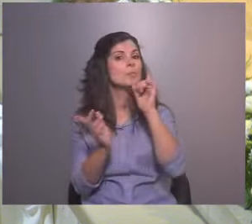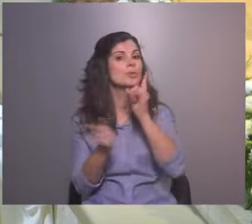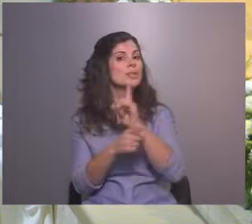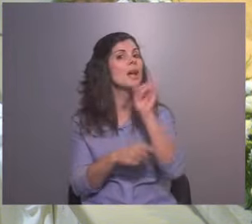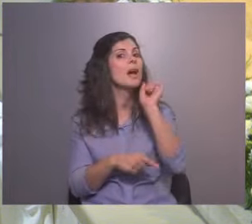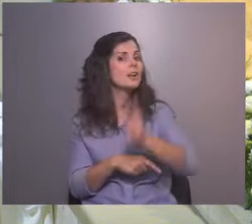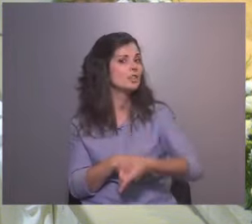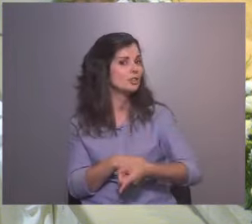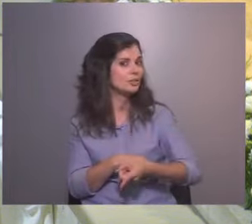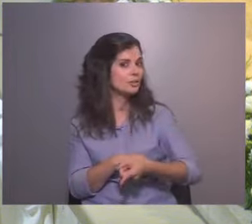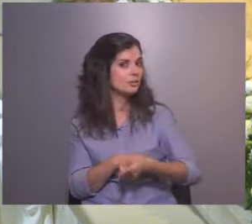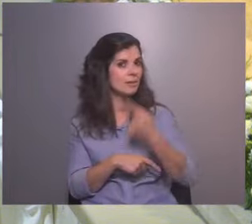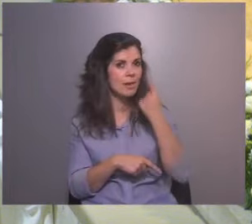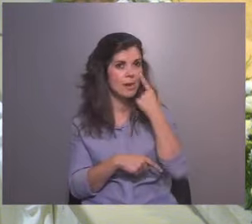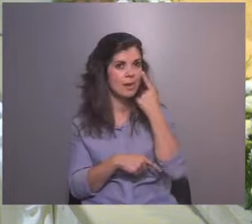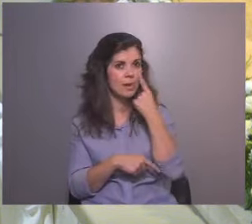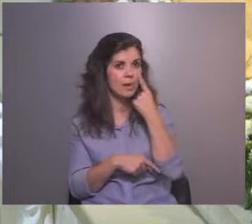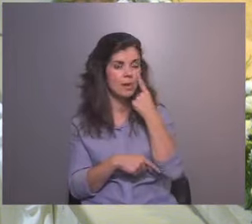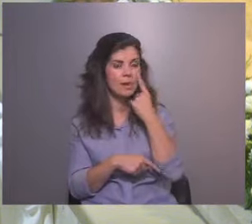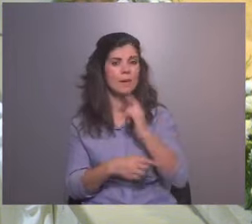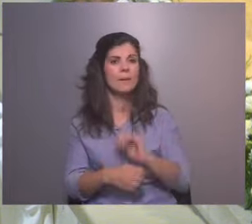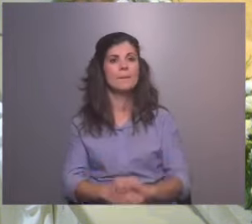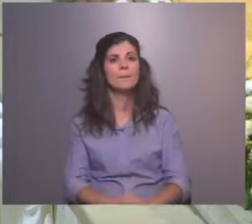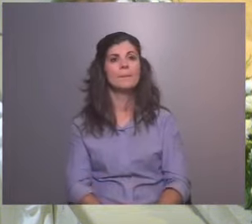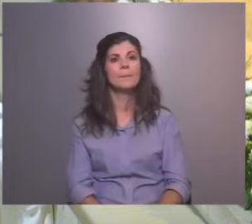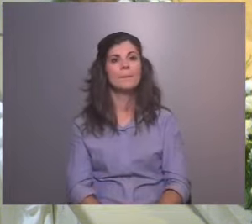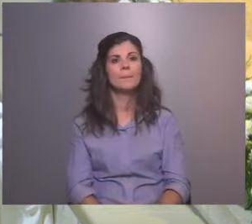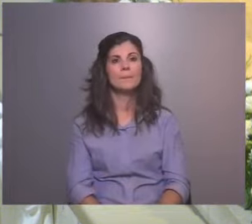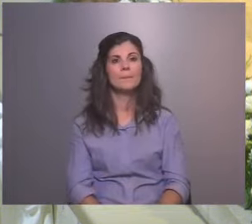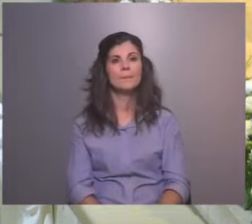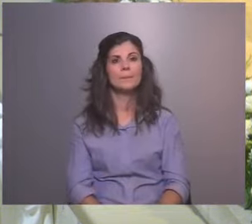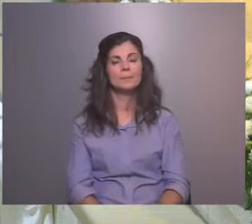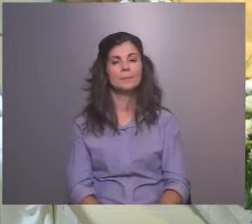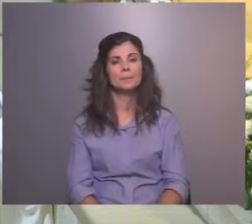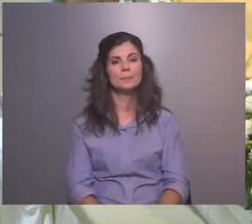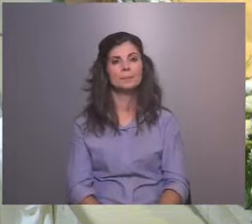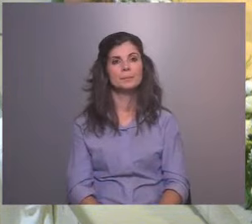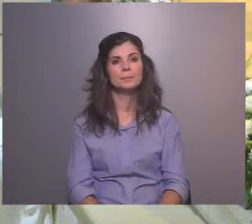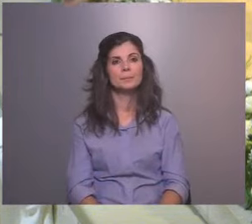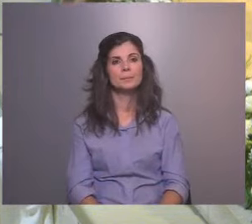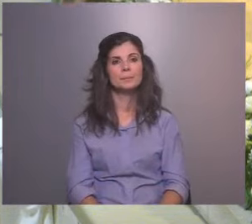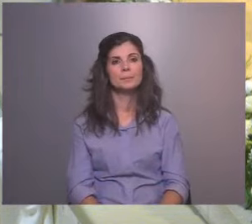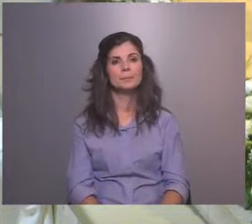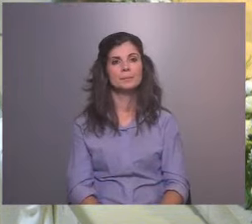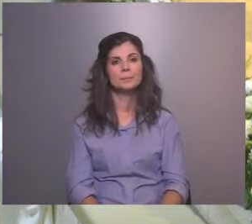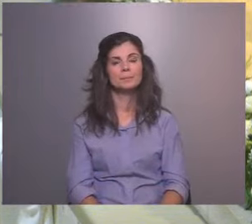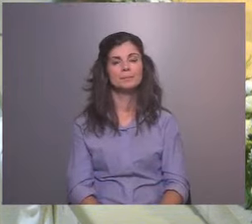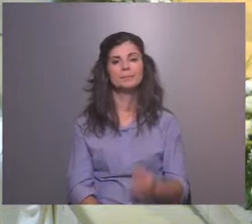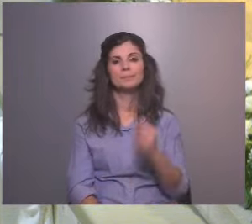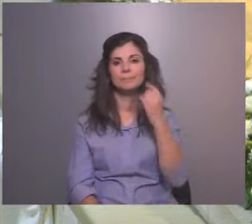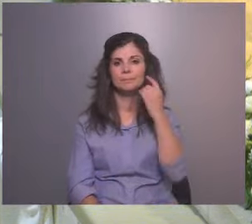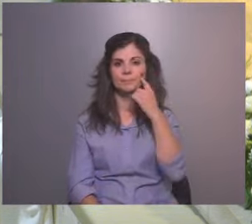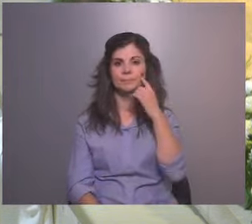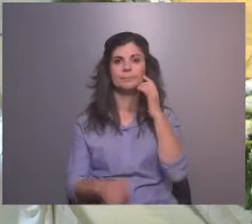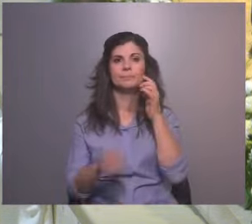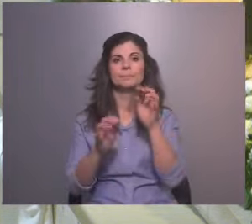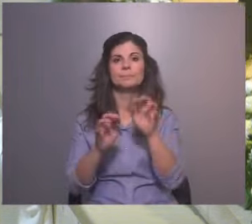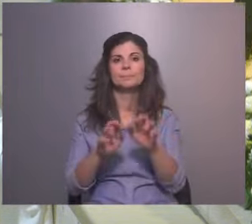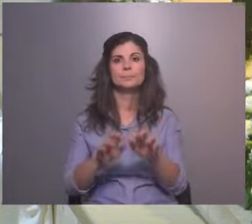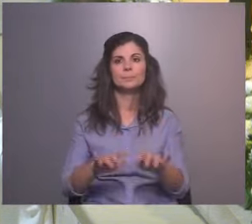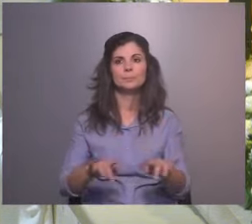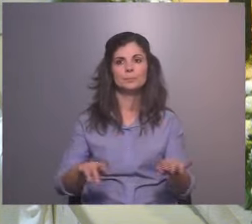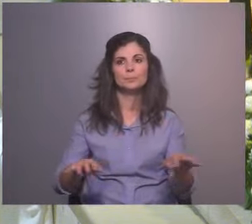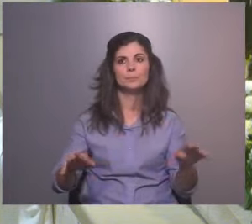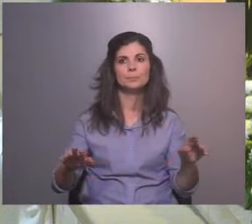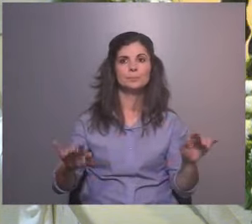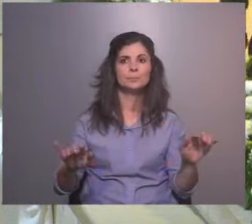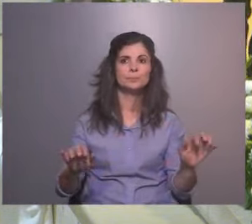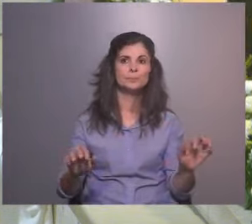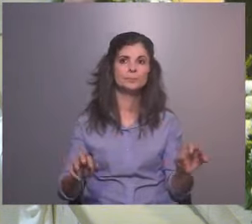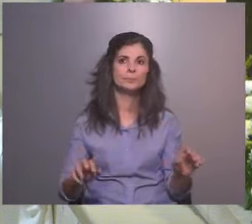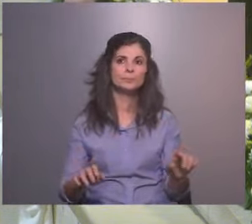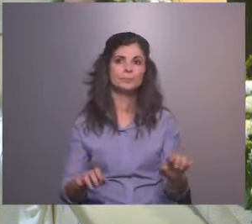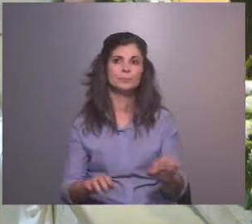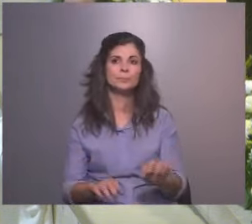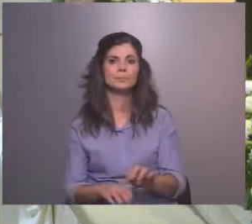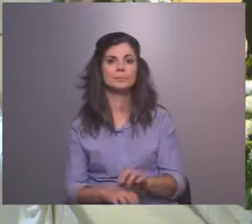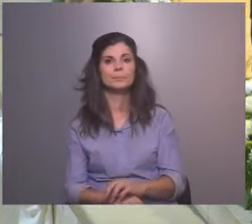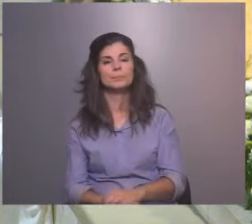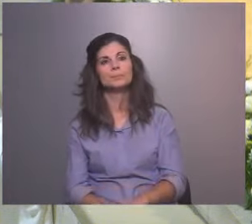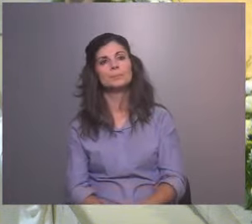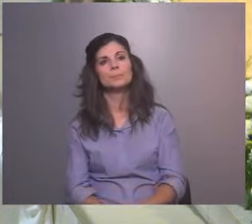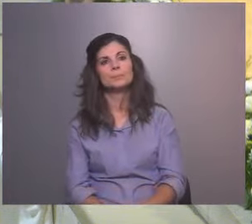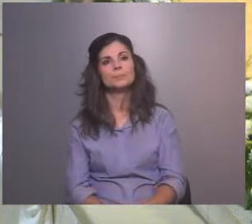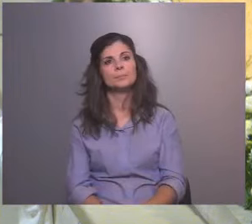Terminamos esta preparação próxima que fazemos para a celebração que vamos viver. E lembramos uma vez